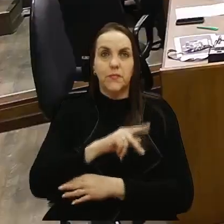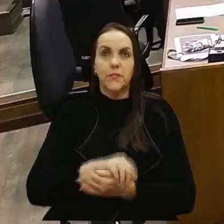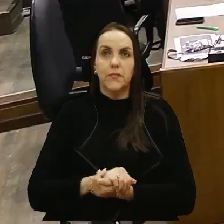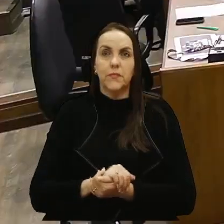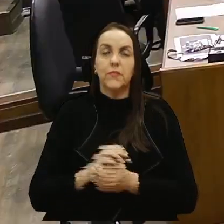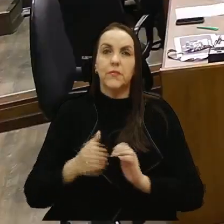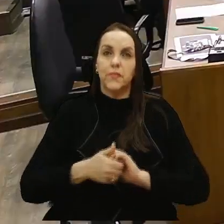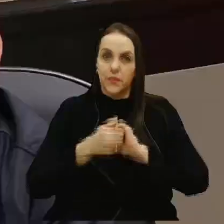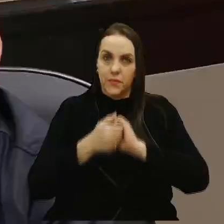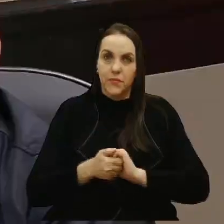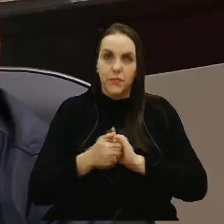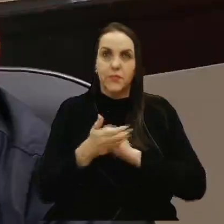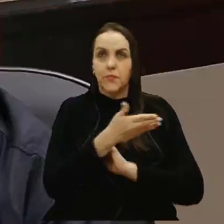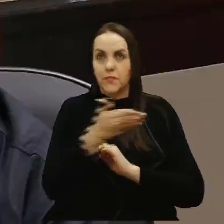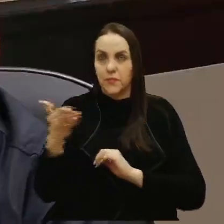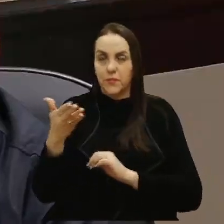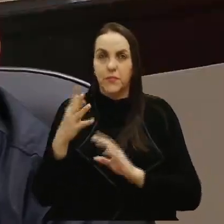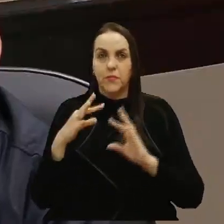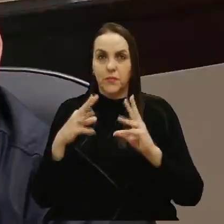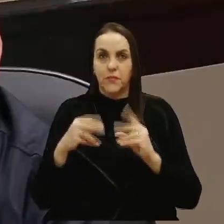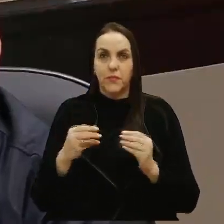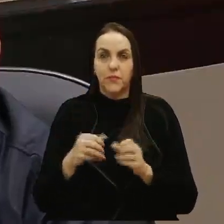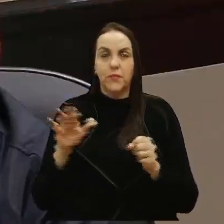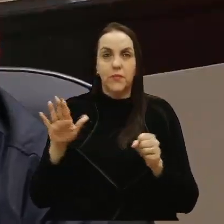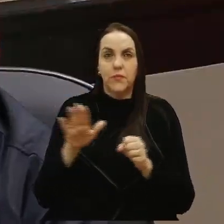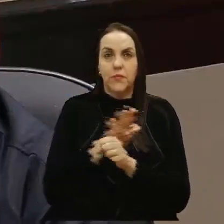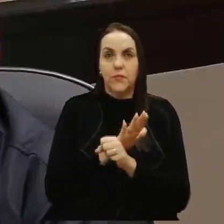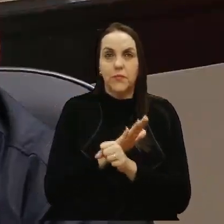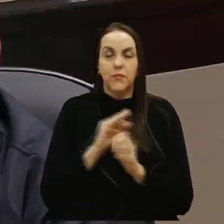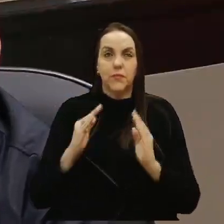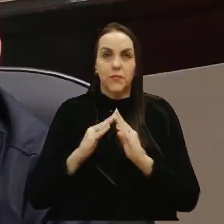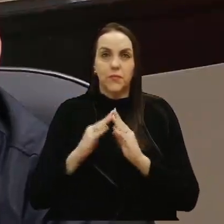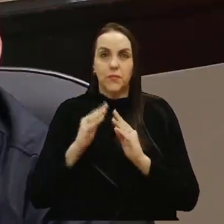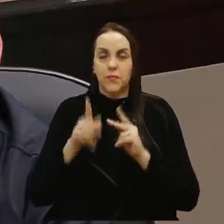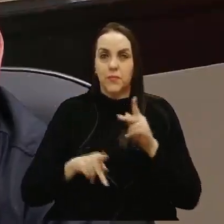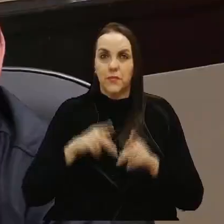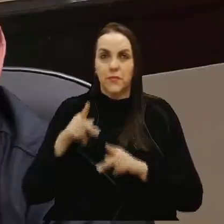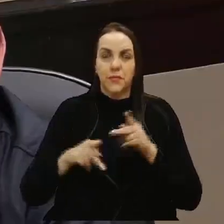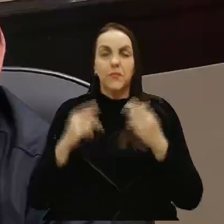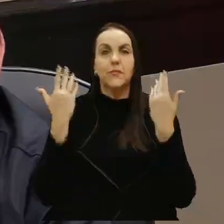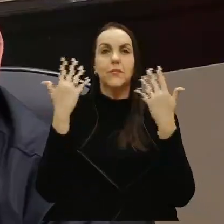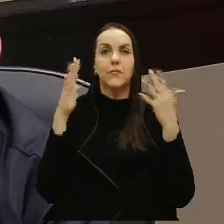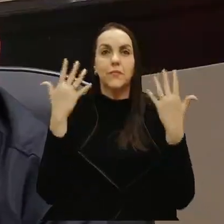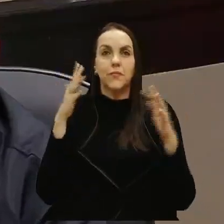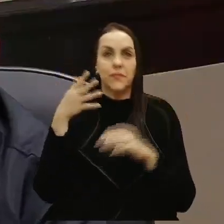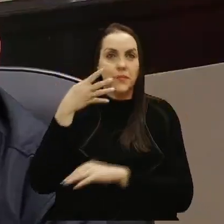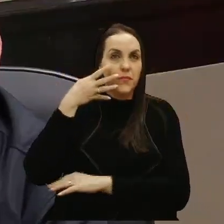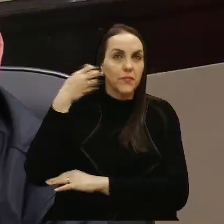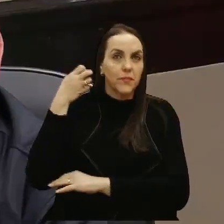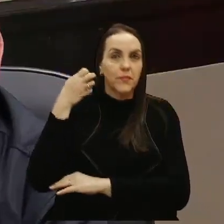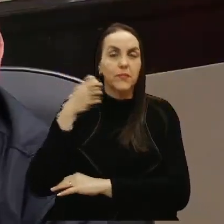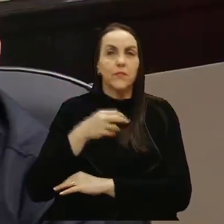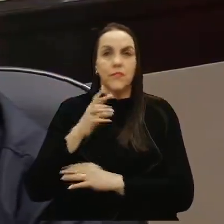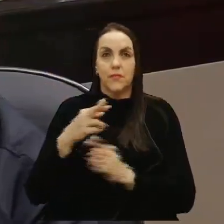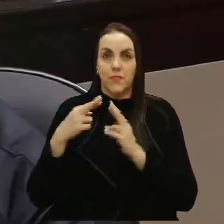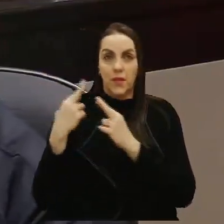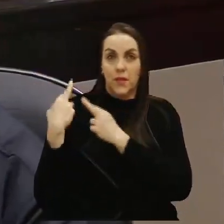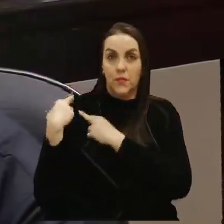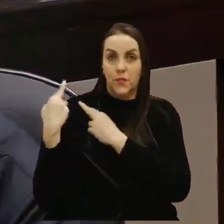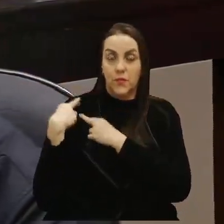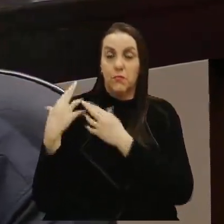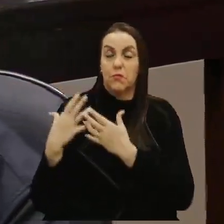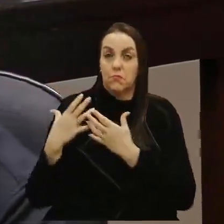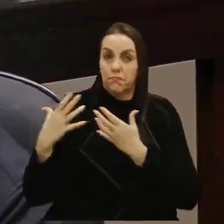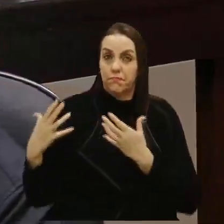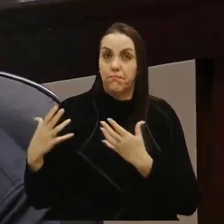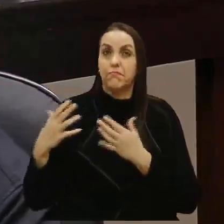Saudar a todos que estão aqui. É sempre bom ver lotado aqui a Casa do Povo. Parabenizar o Jack, sei o tamanho da responsabilidade que era a secretaria que o senhor